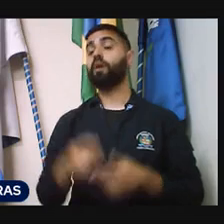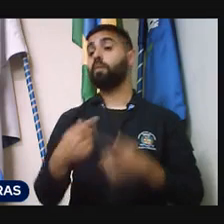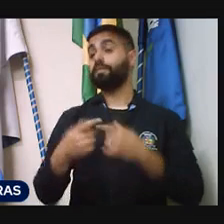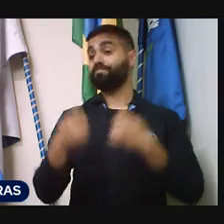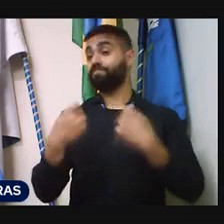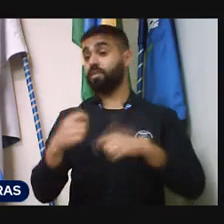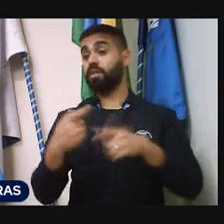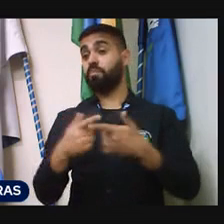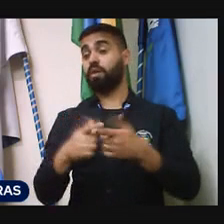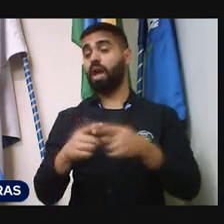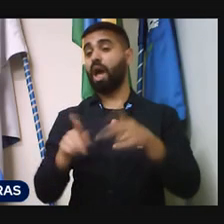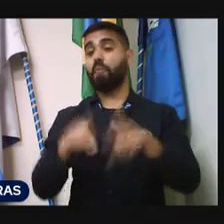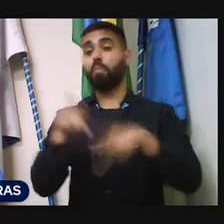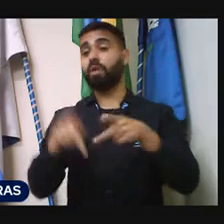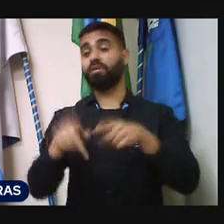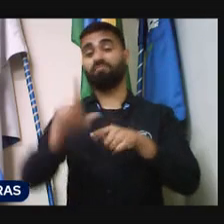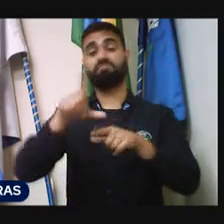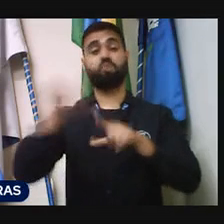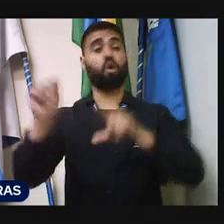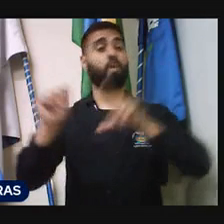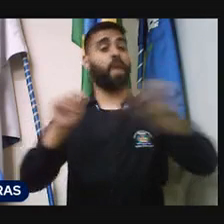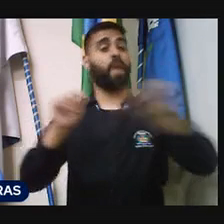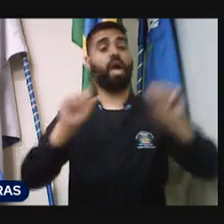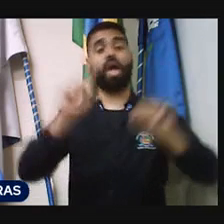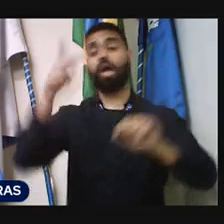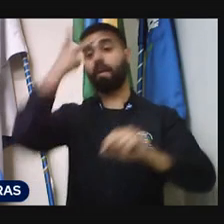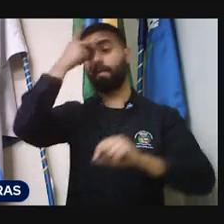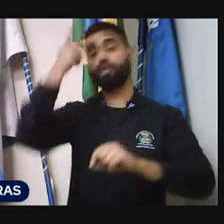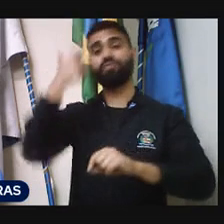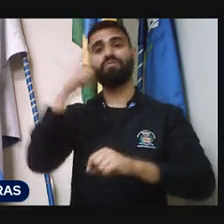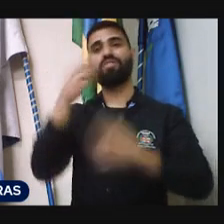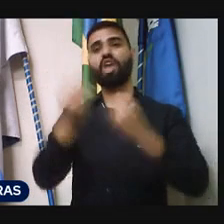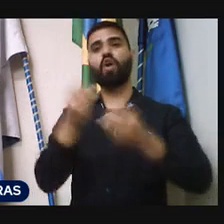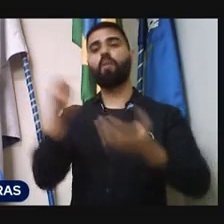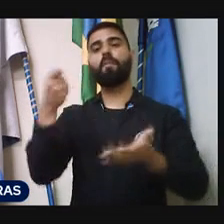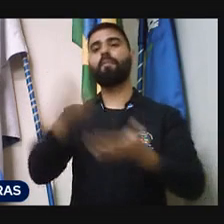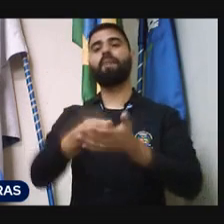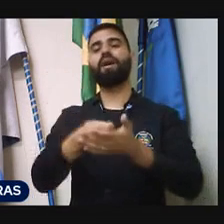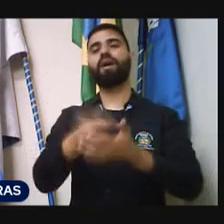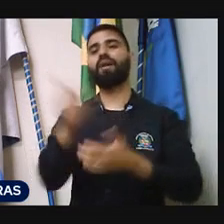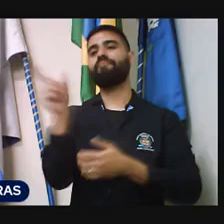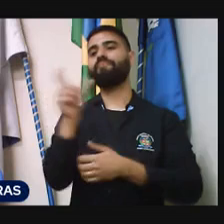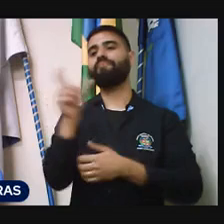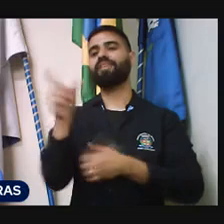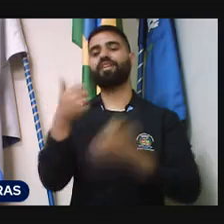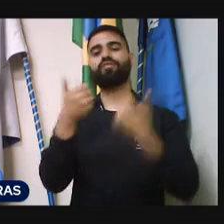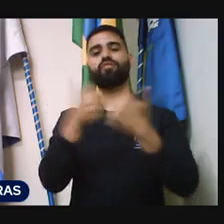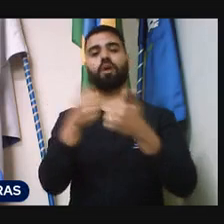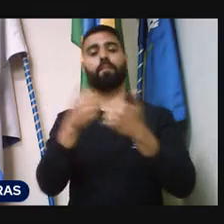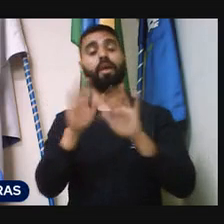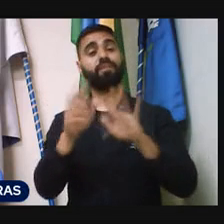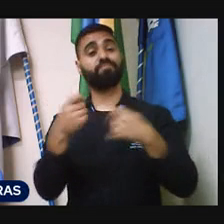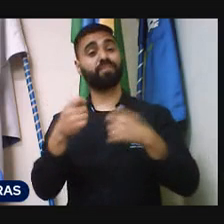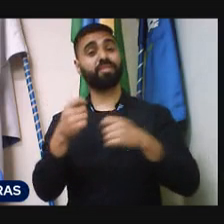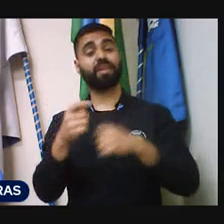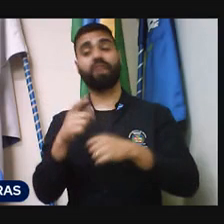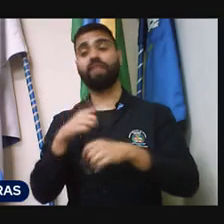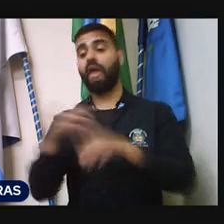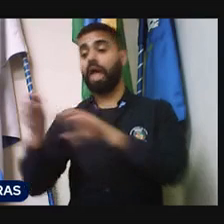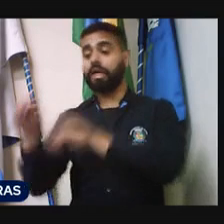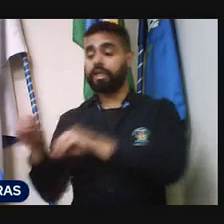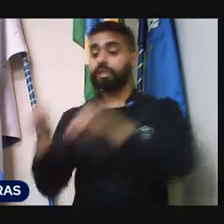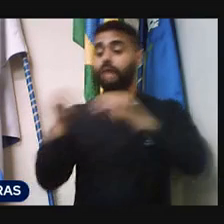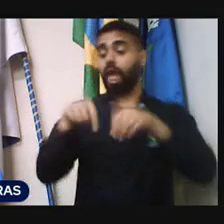comunidade tava saindo de lá pessoas que não têm condições de pagar uma passagem de ônibus mas tinha que vir para cá trazer uma